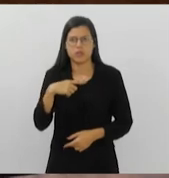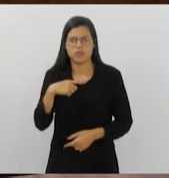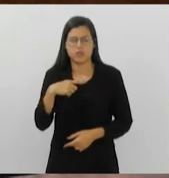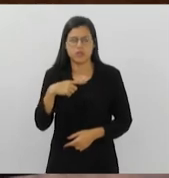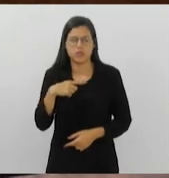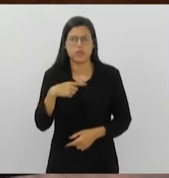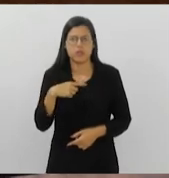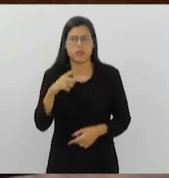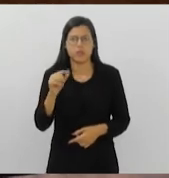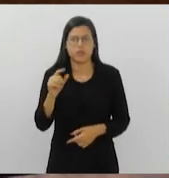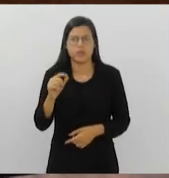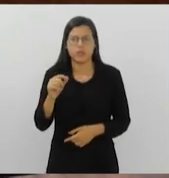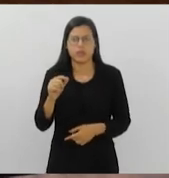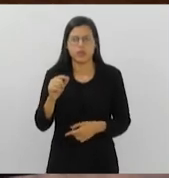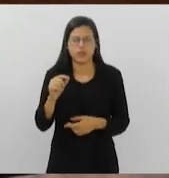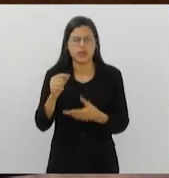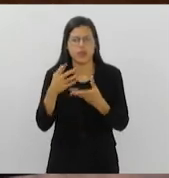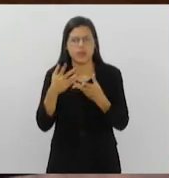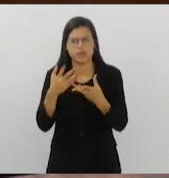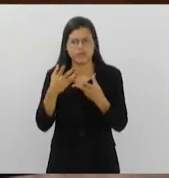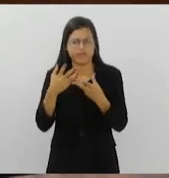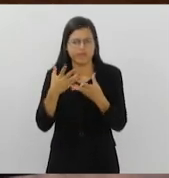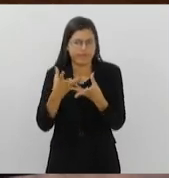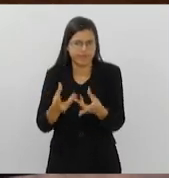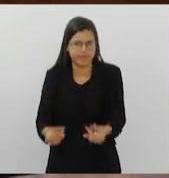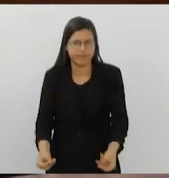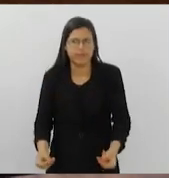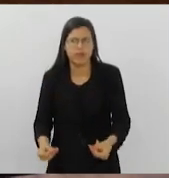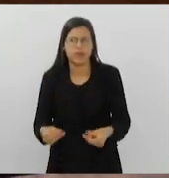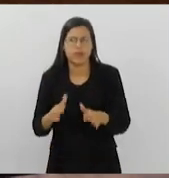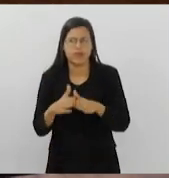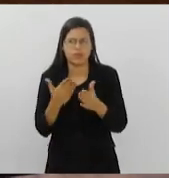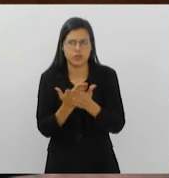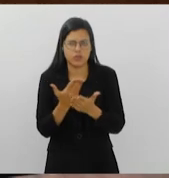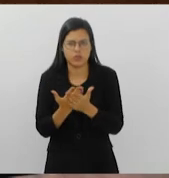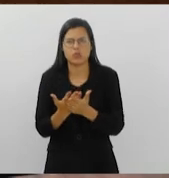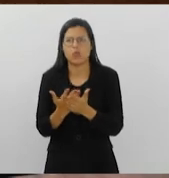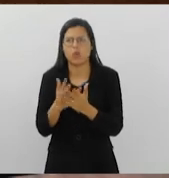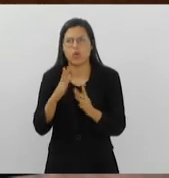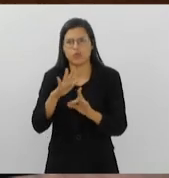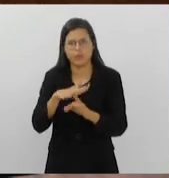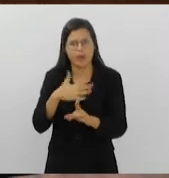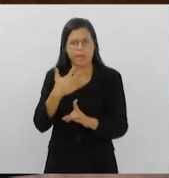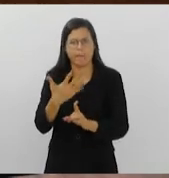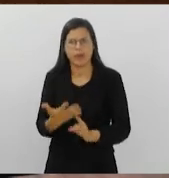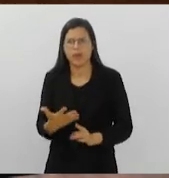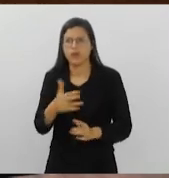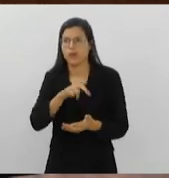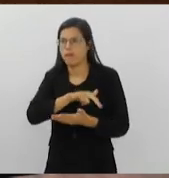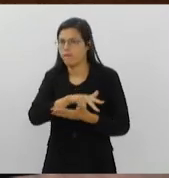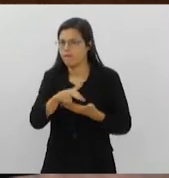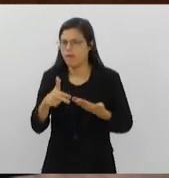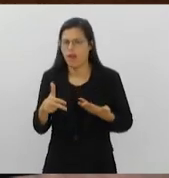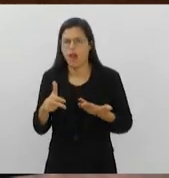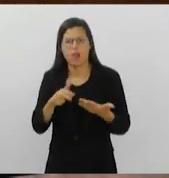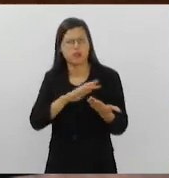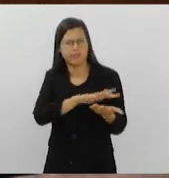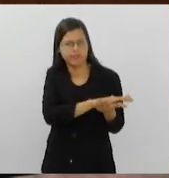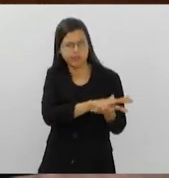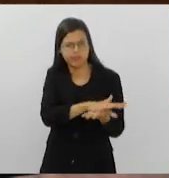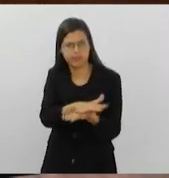escolas técnicas e de meio ambiente, a gente viu que várias foram sucateadas e